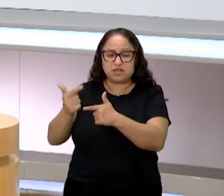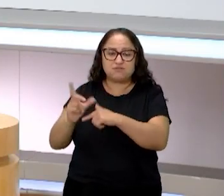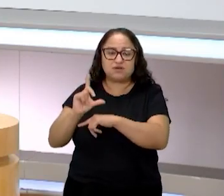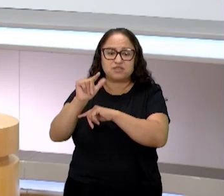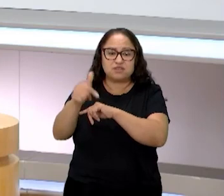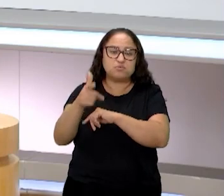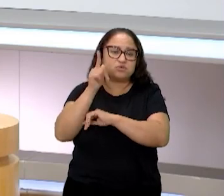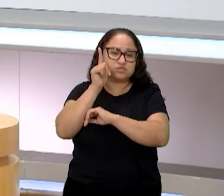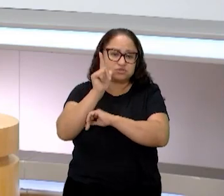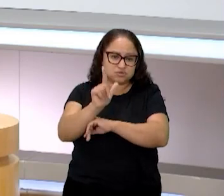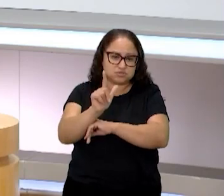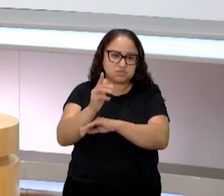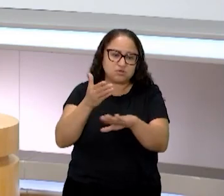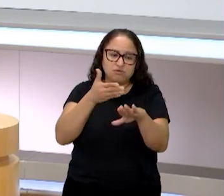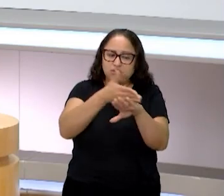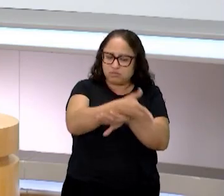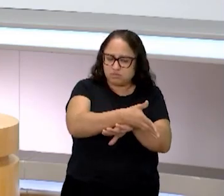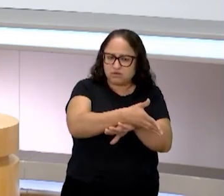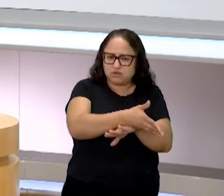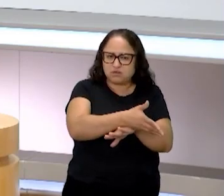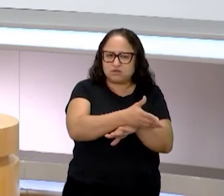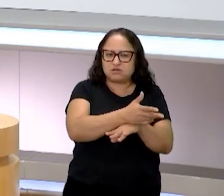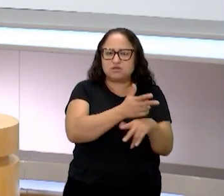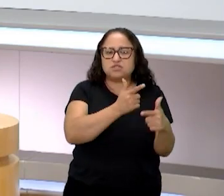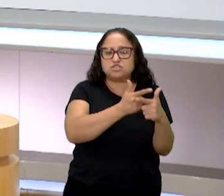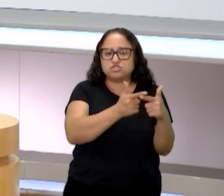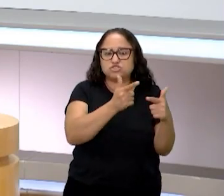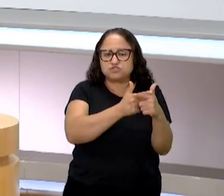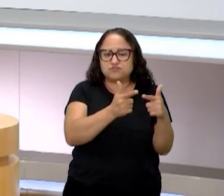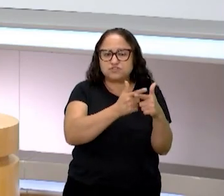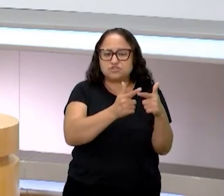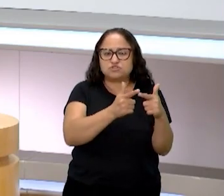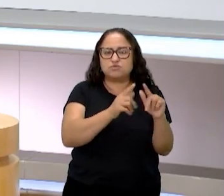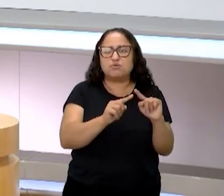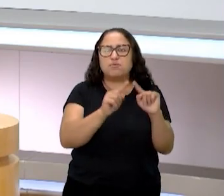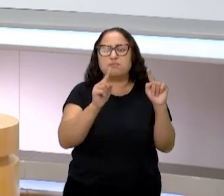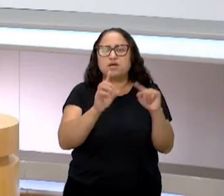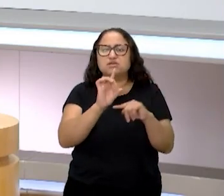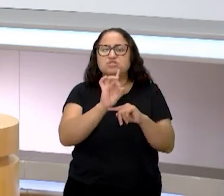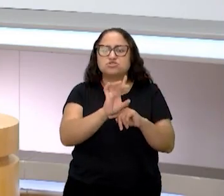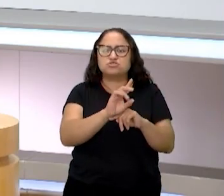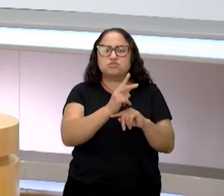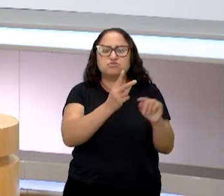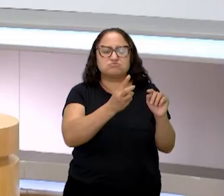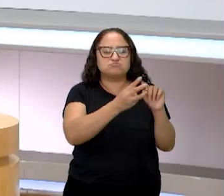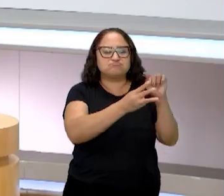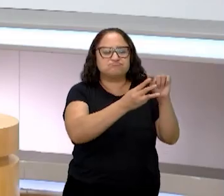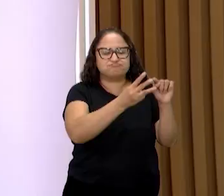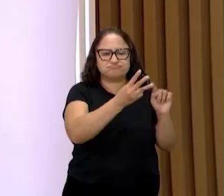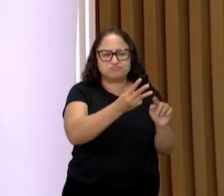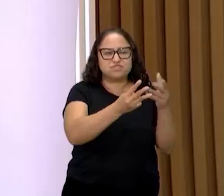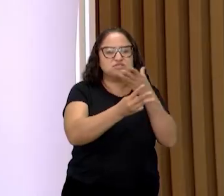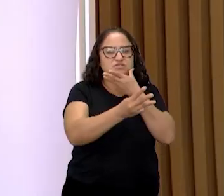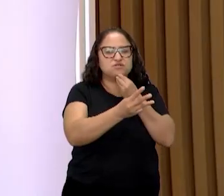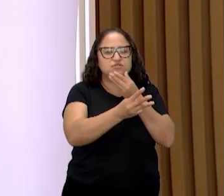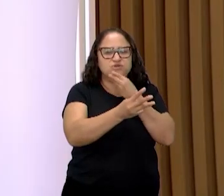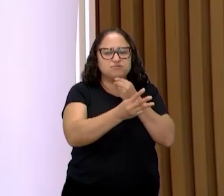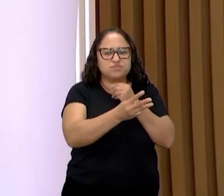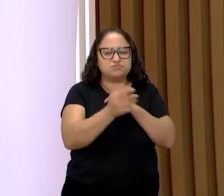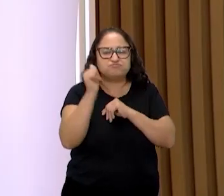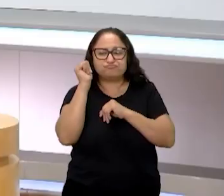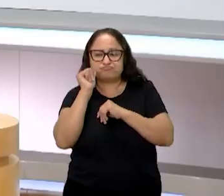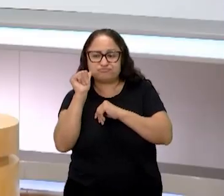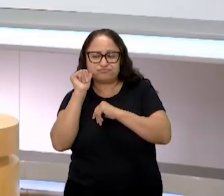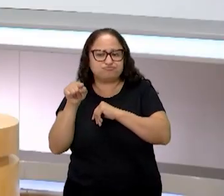depois conseguiu entrar e dividiu então o prêmio Nobel, mas dividiu só entre os três. E a Rosalind Franklin ficou